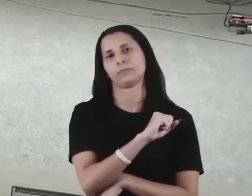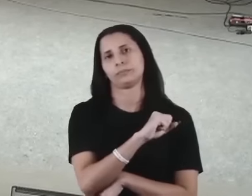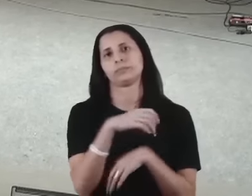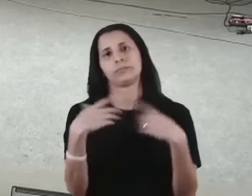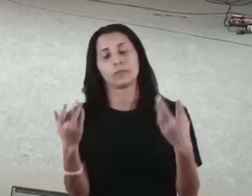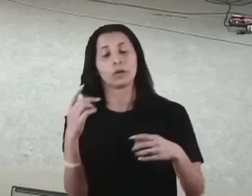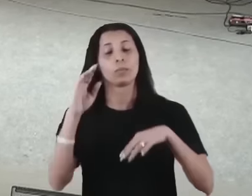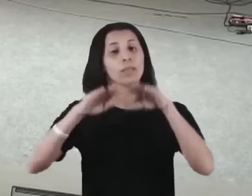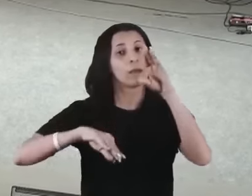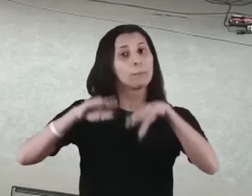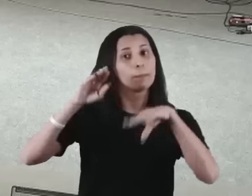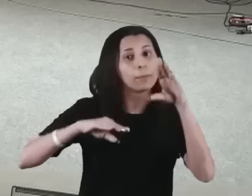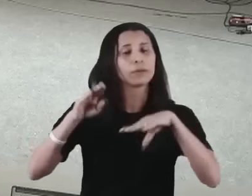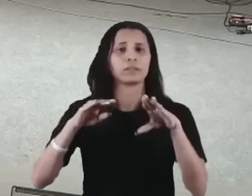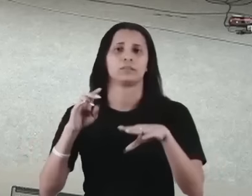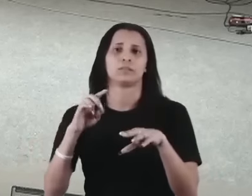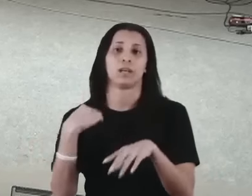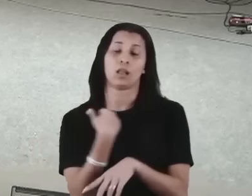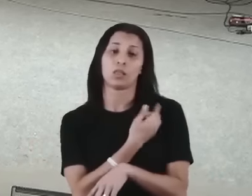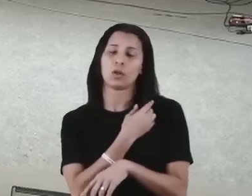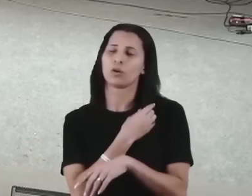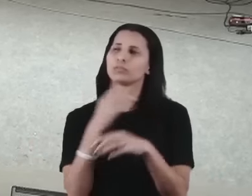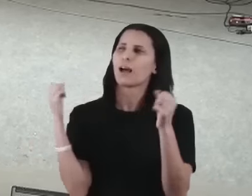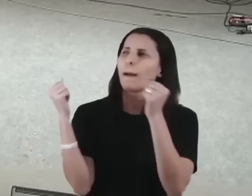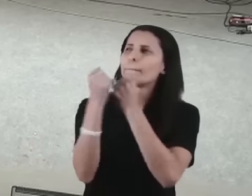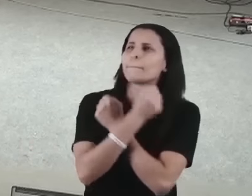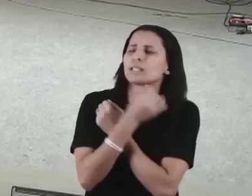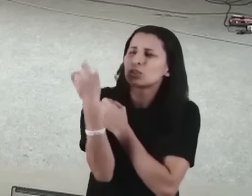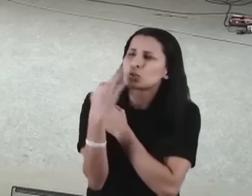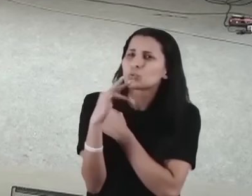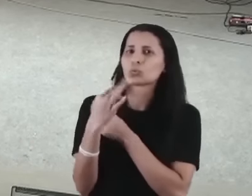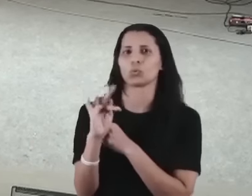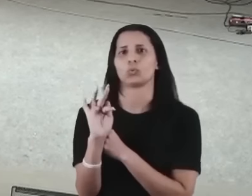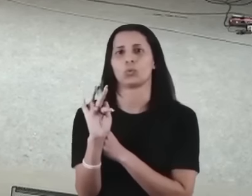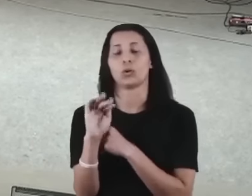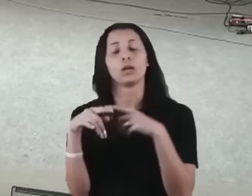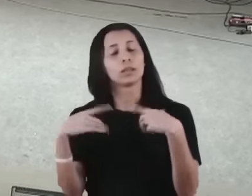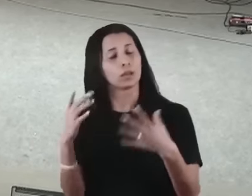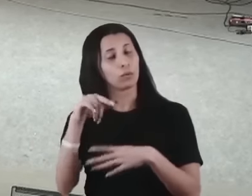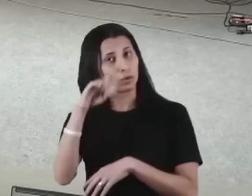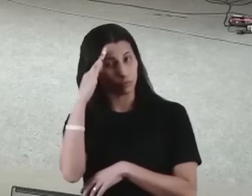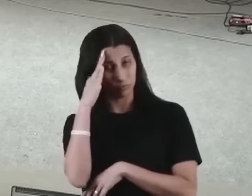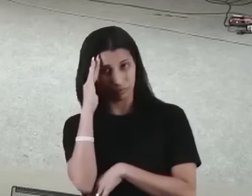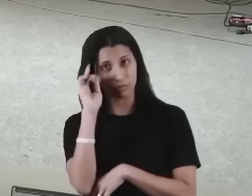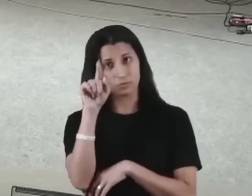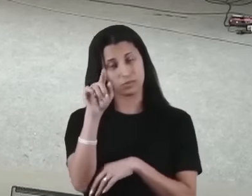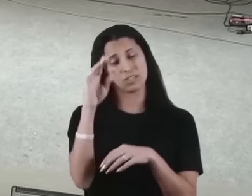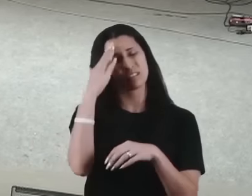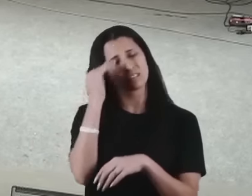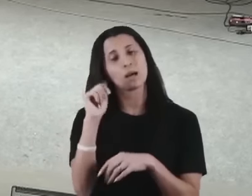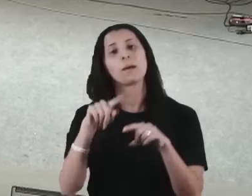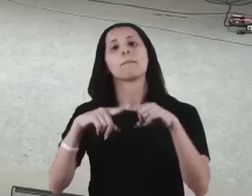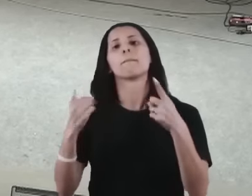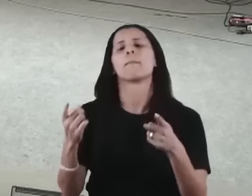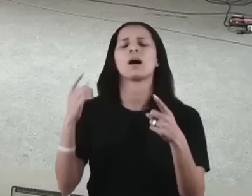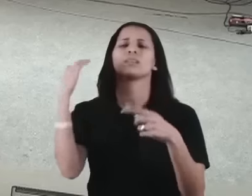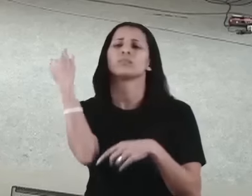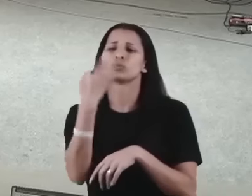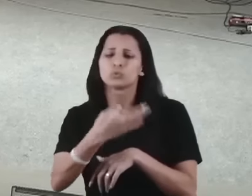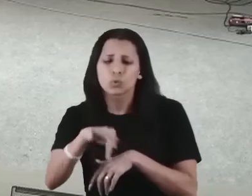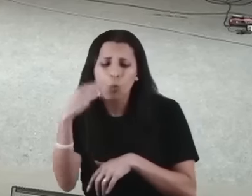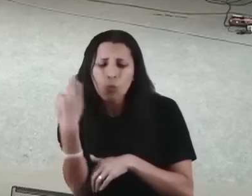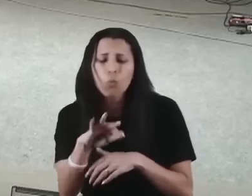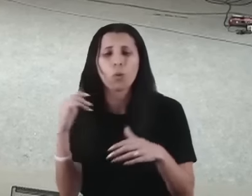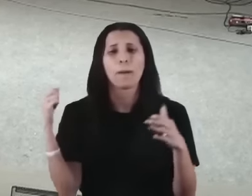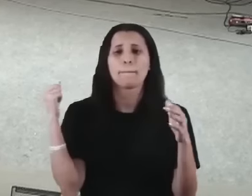abraça a dor da recuperação porque eu não sei se você sabe mas às vezes uma pancada uma ferida